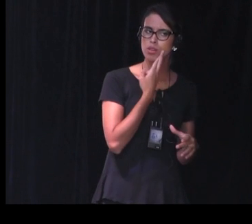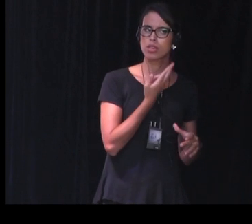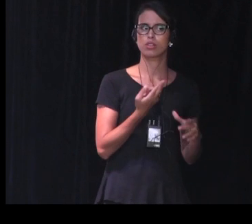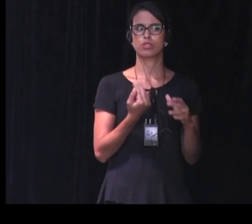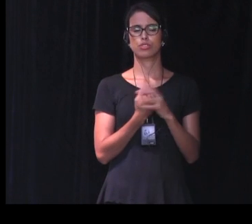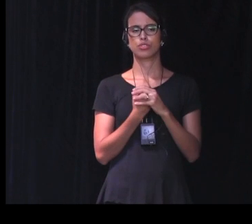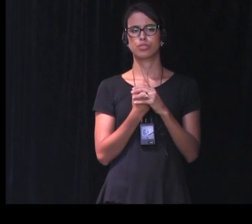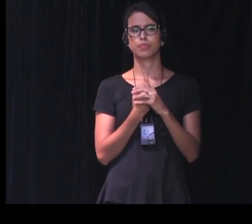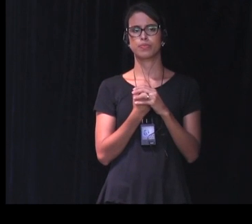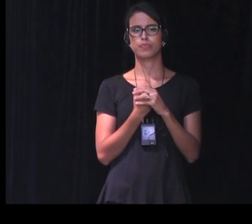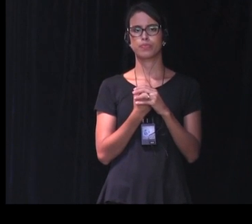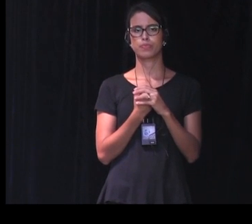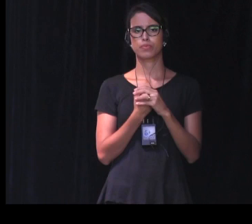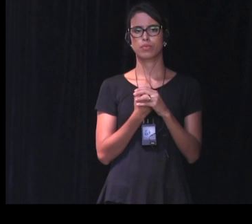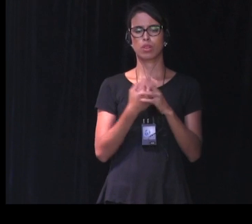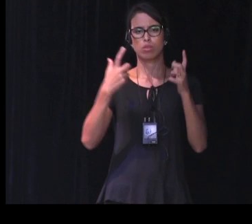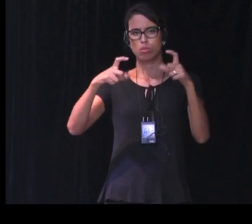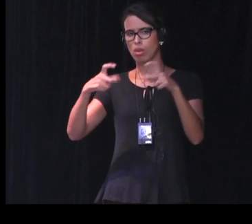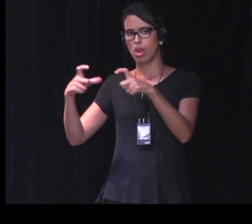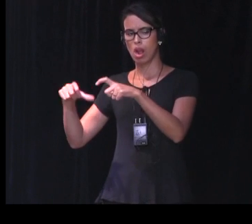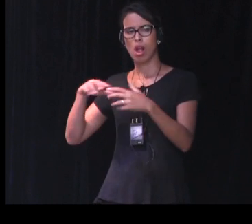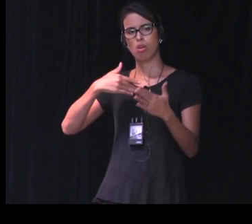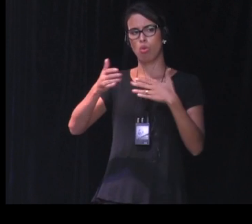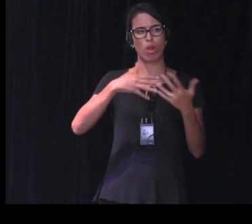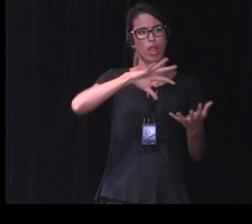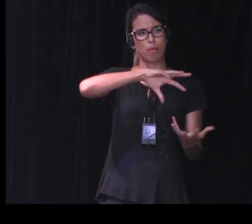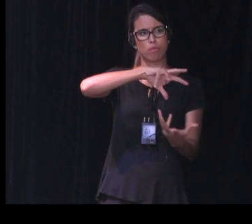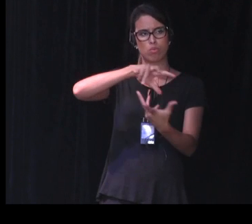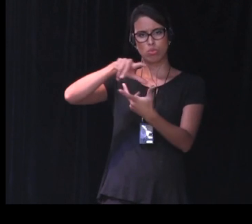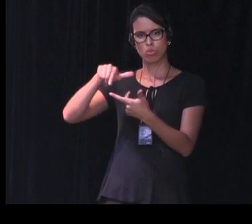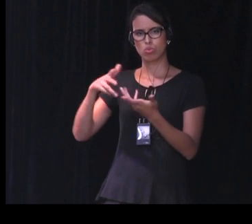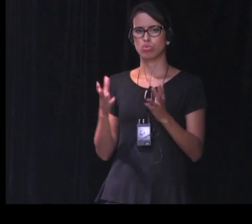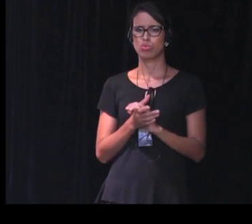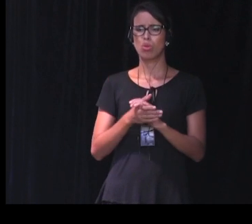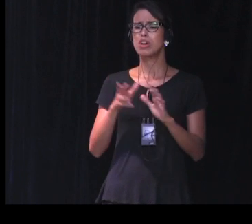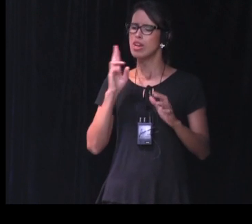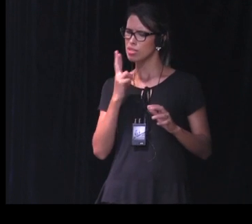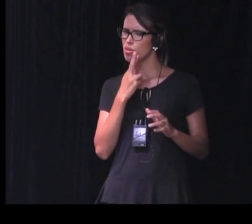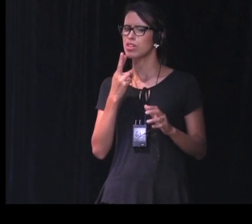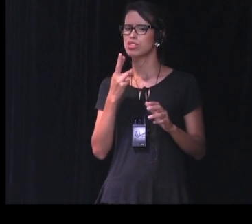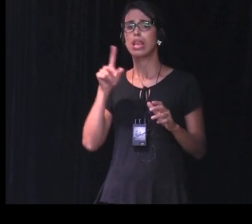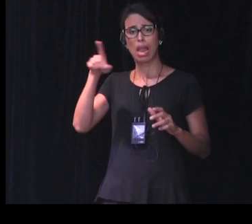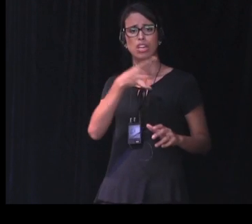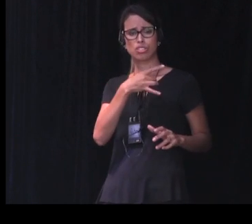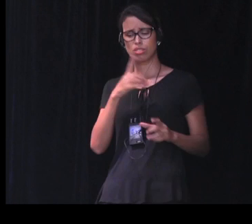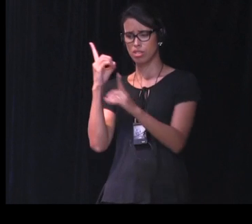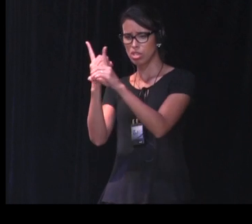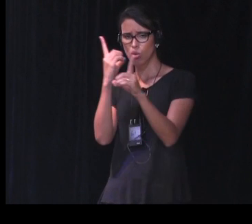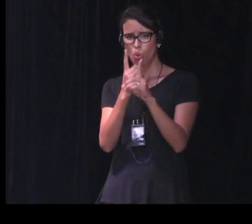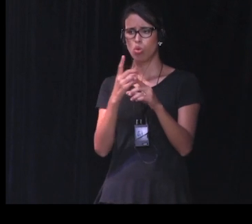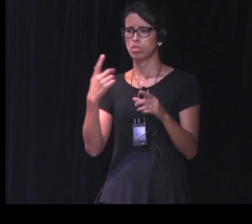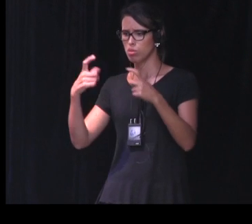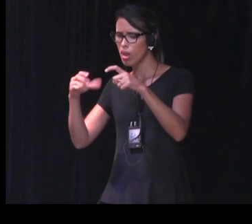Chile. No Chile havia, em qualquer lugar, como em qualquer lugar do mundo, uns locais para comer, mas não